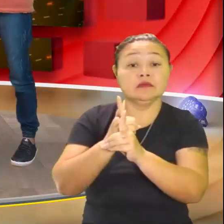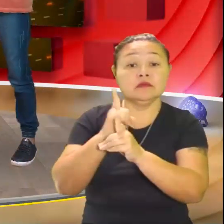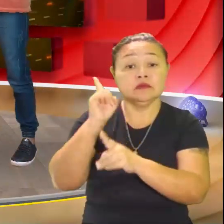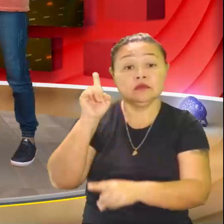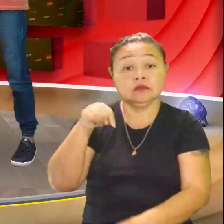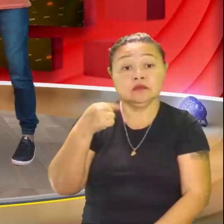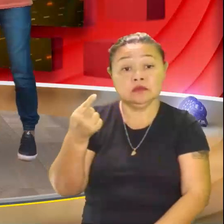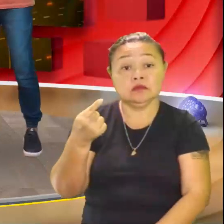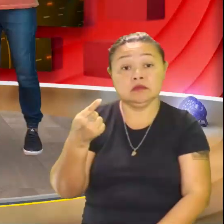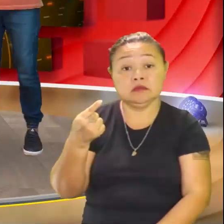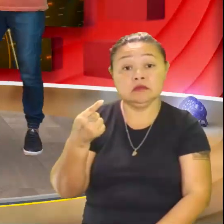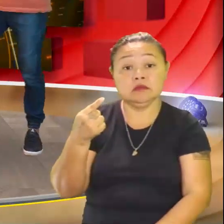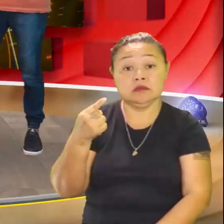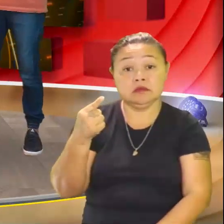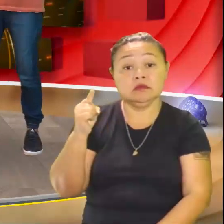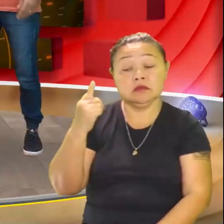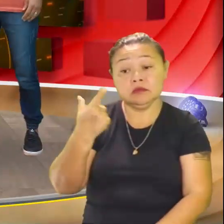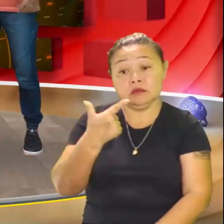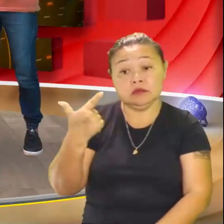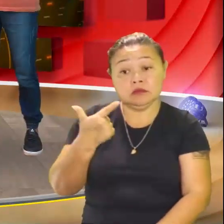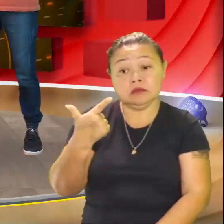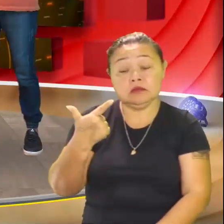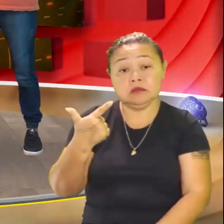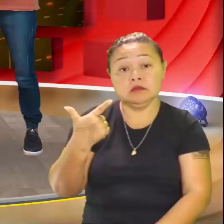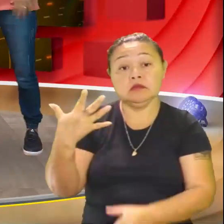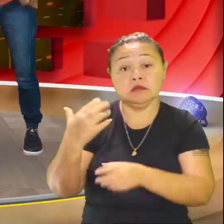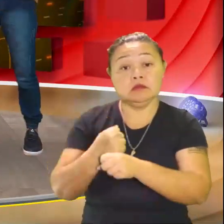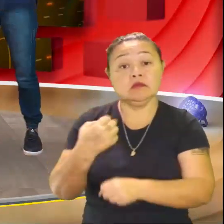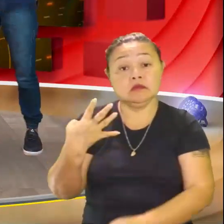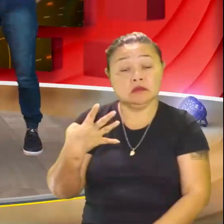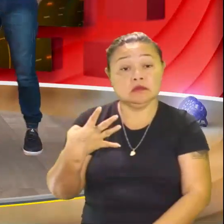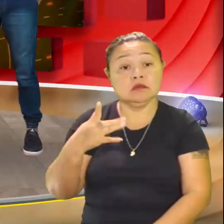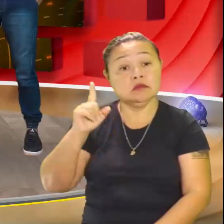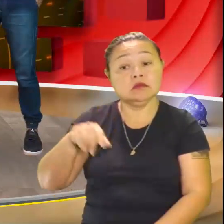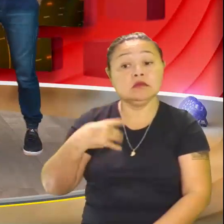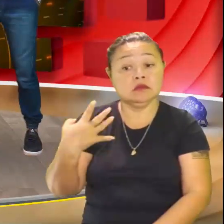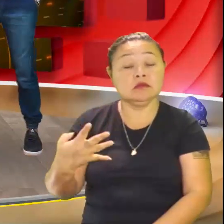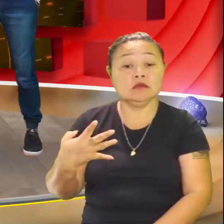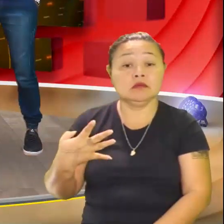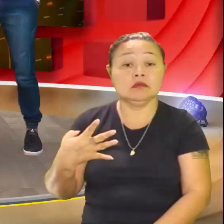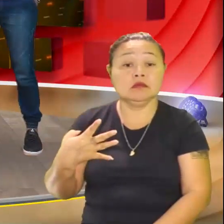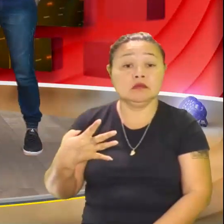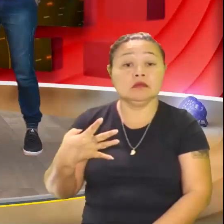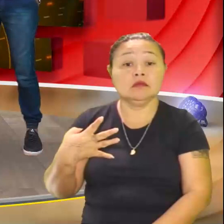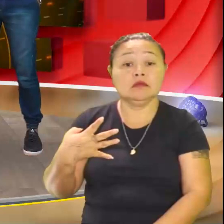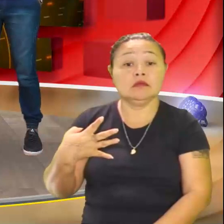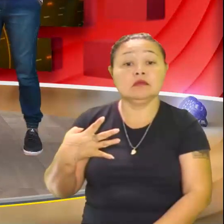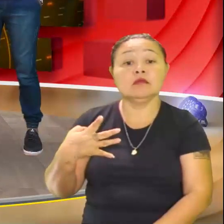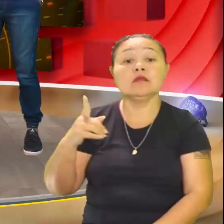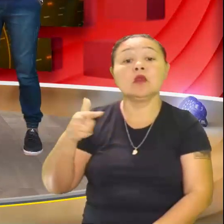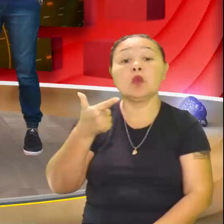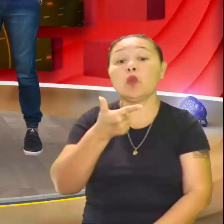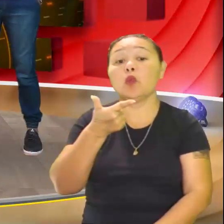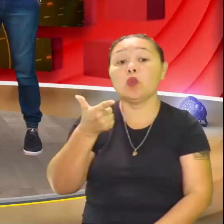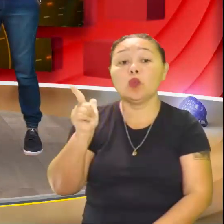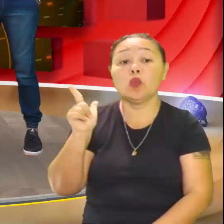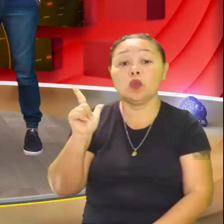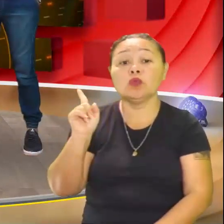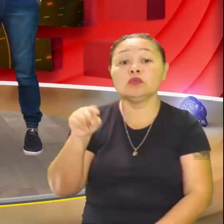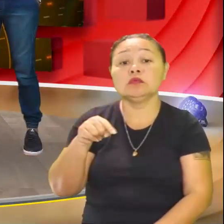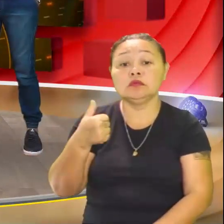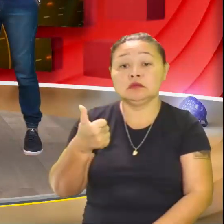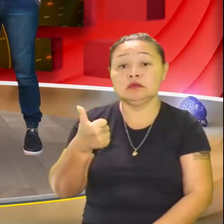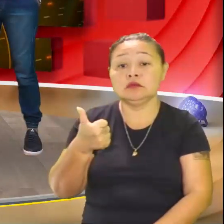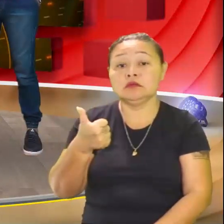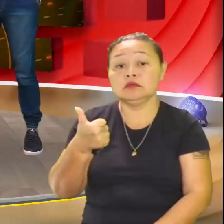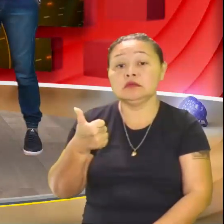é 1, né? Porque 2 mais 2 dentro do quatro. módulo. 2 mais 2, 4. O módulo de 4 É é 4, né? É, E então outro? dois, Ah, então 2 é.